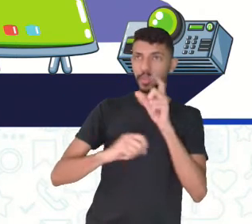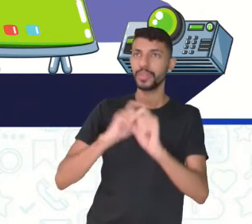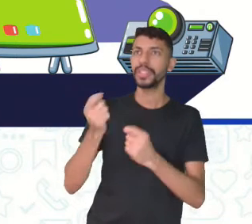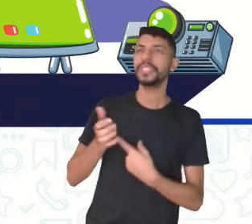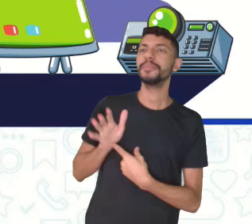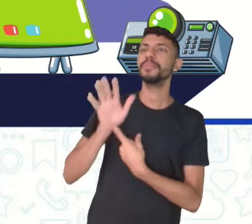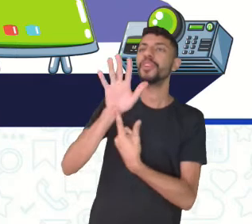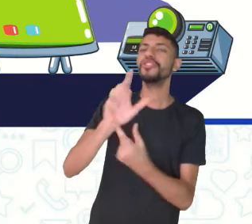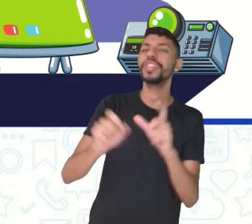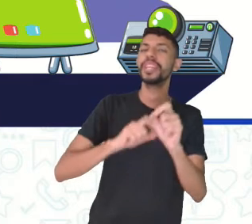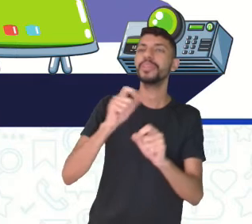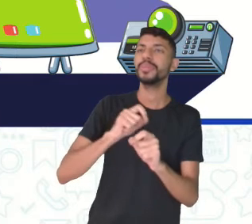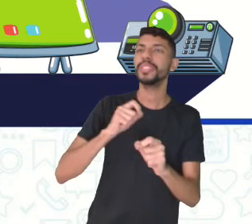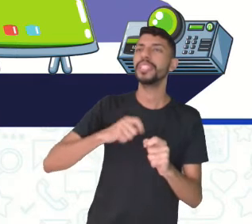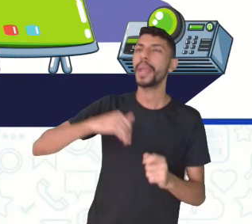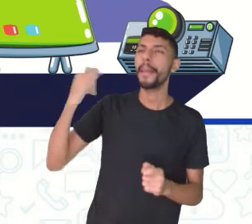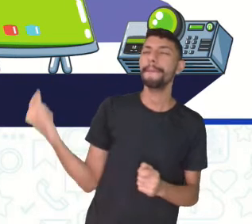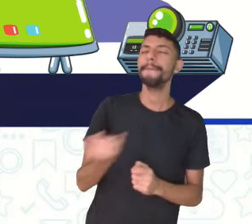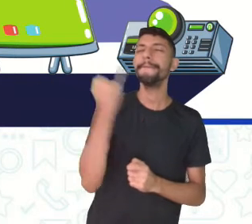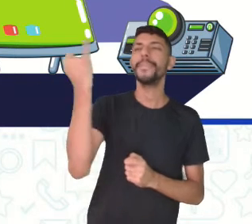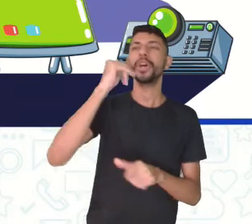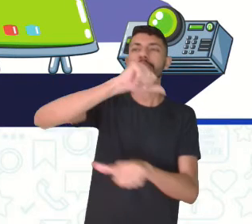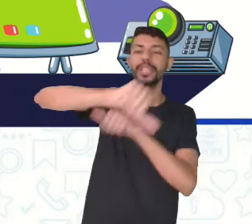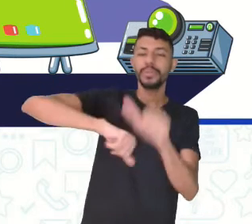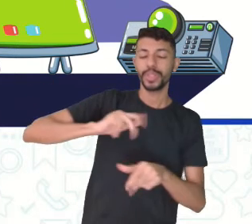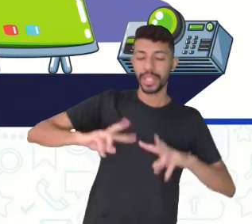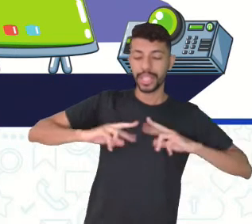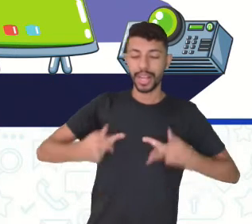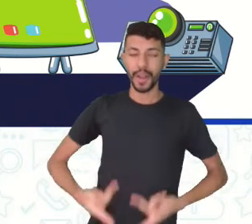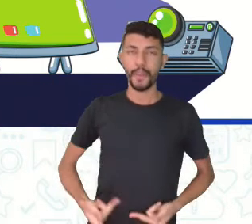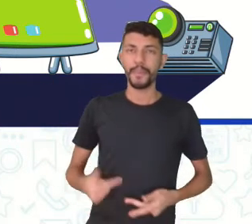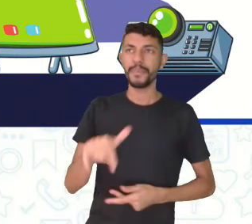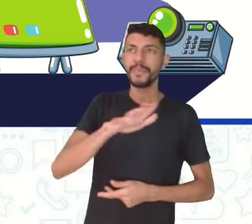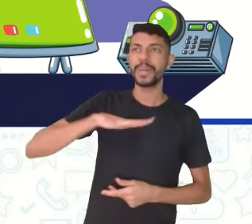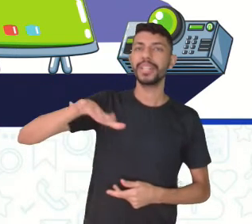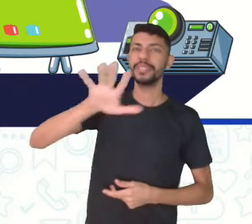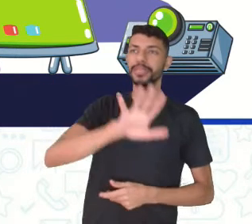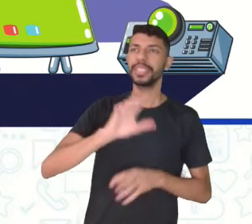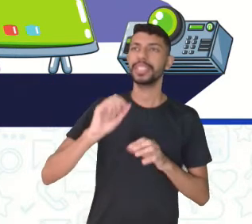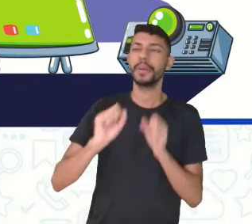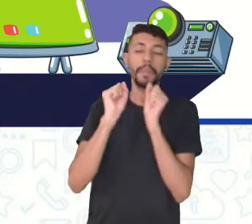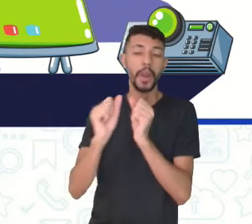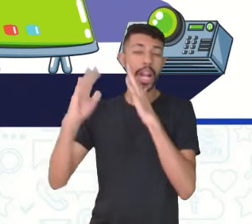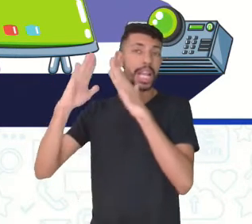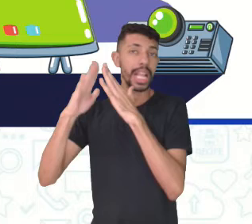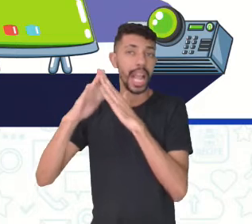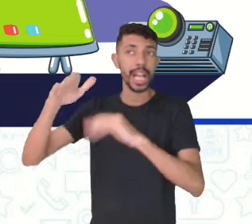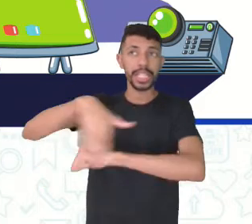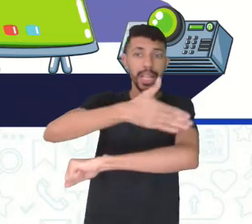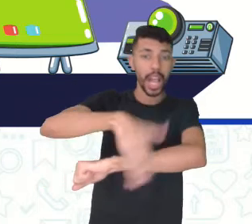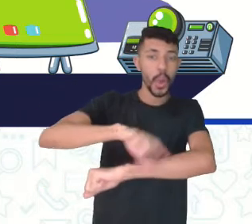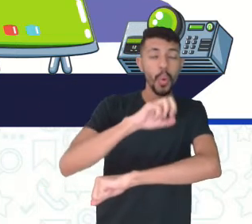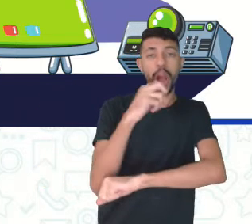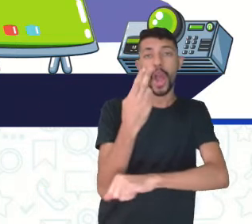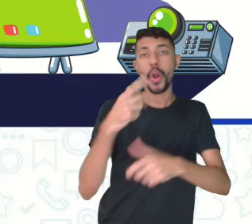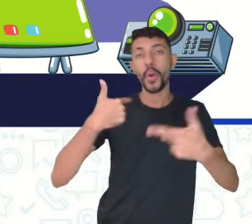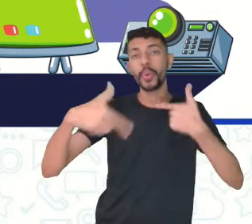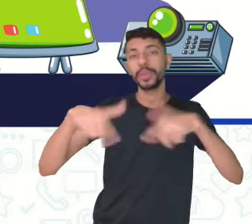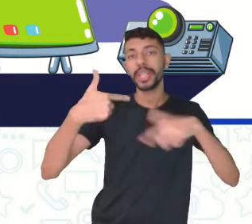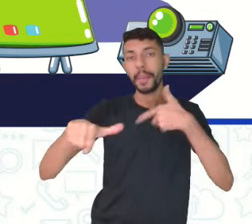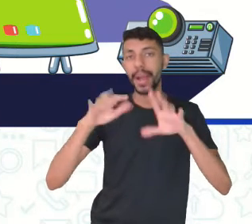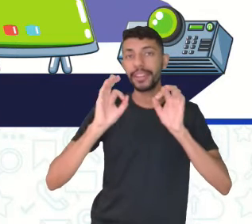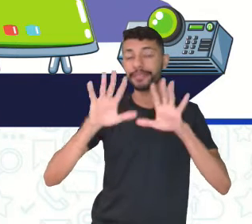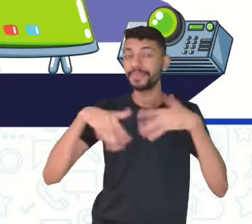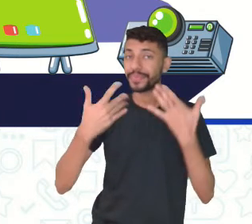trazido mudanças significativas para a humanidade, seja em casa, na rua ou no trabalho. Então, a gente vai ver aqui